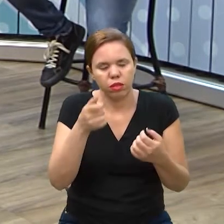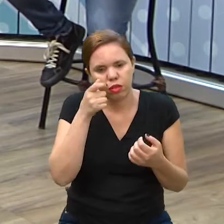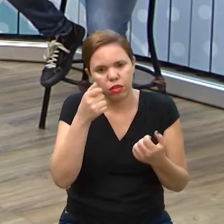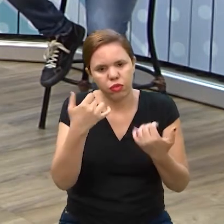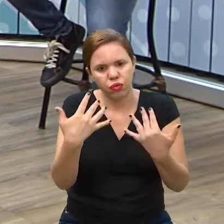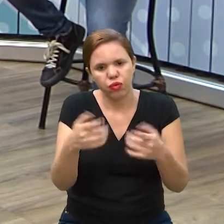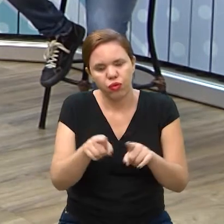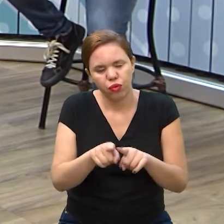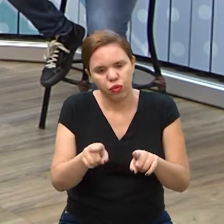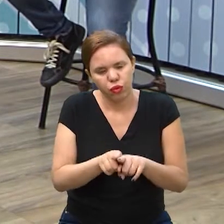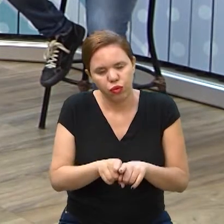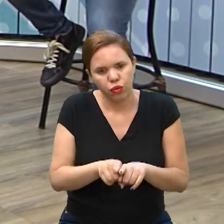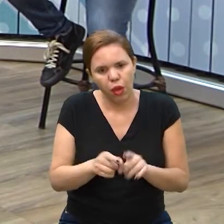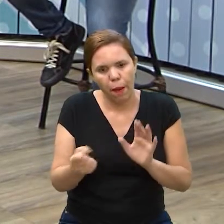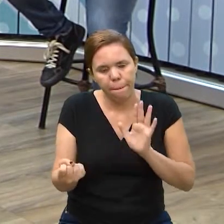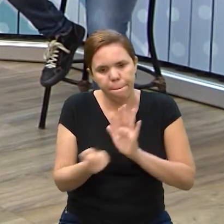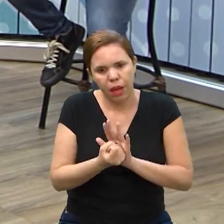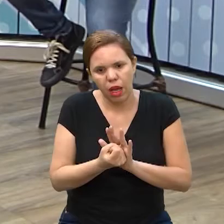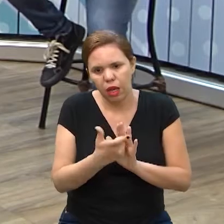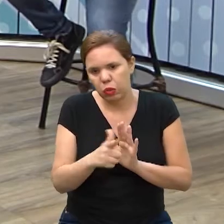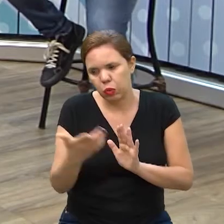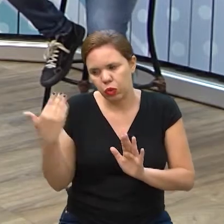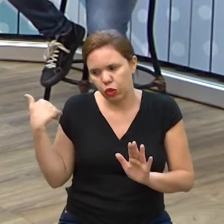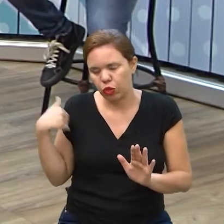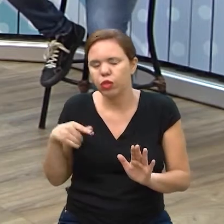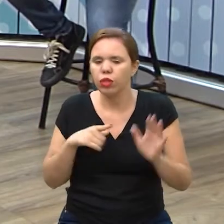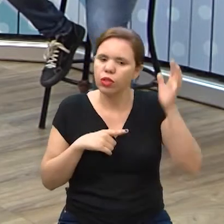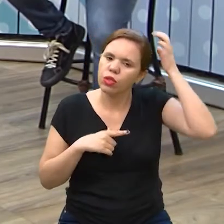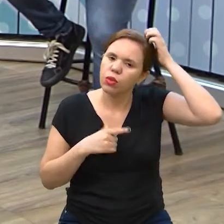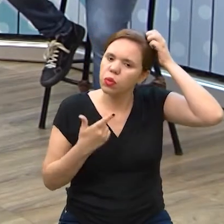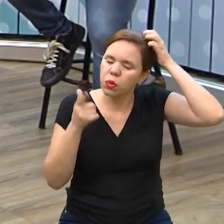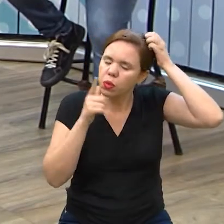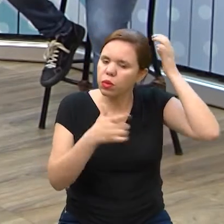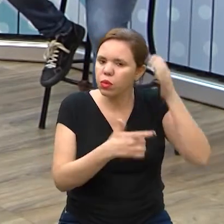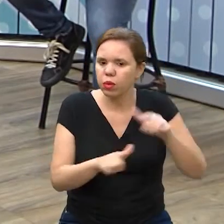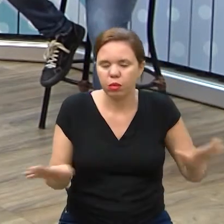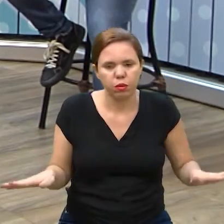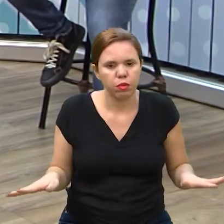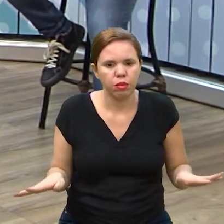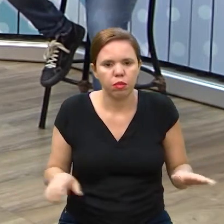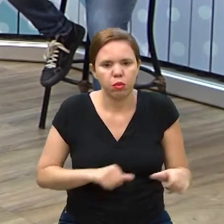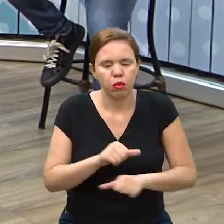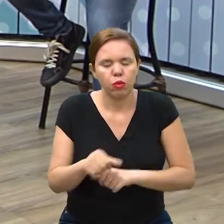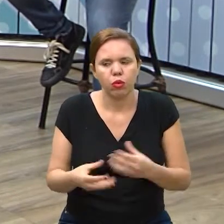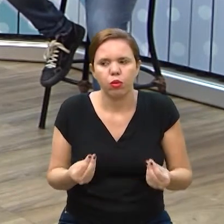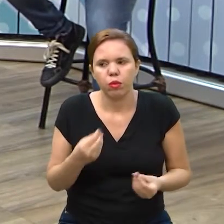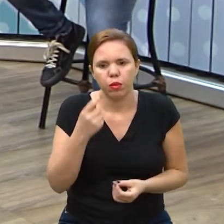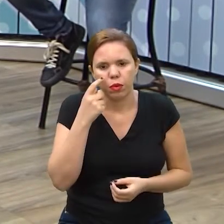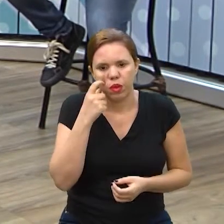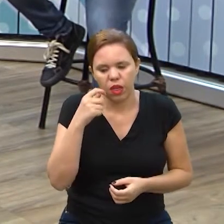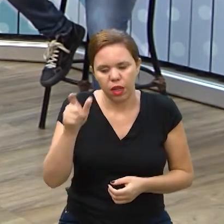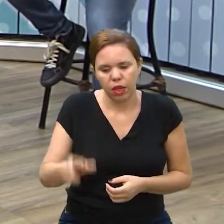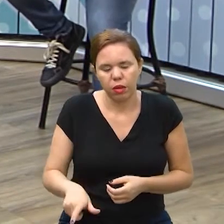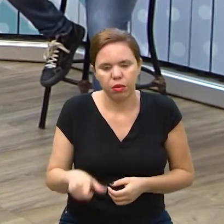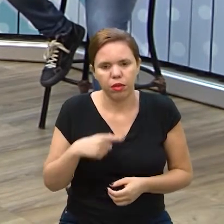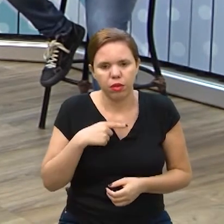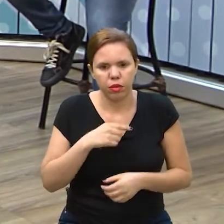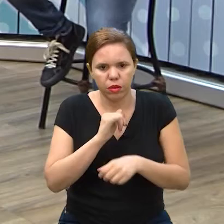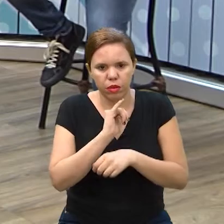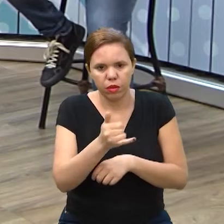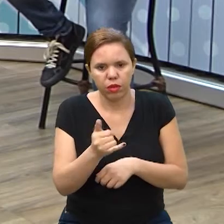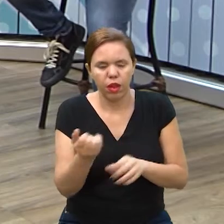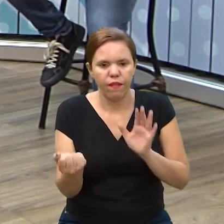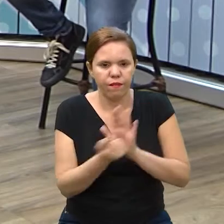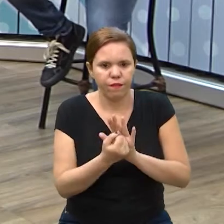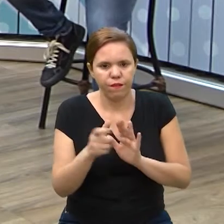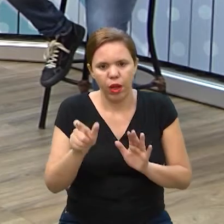audiência que a marca muitas vezes ou deixou de ter, já tinha no passado, não consegue mais ter, ou mudou tanto que aquela pessoa, a mensagem